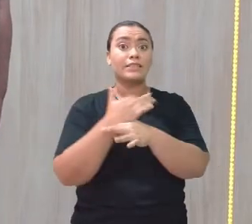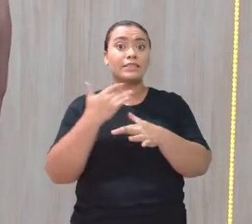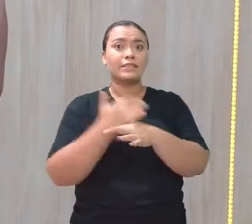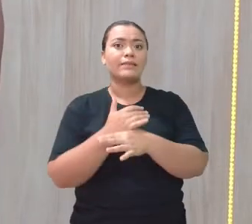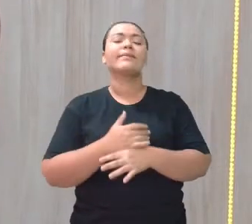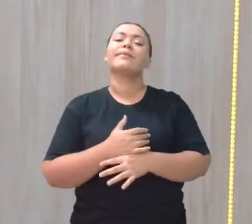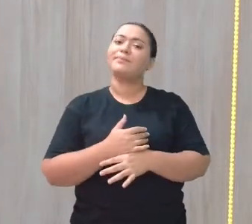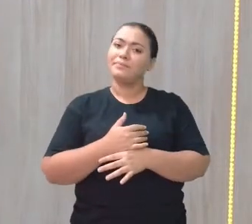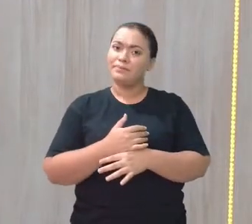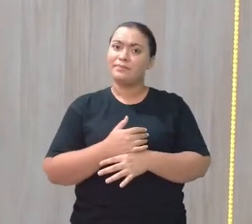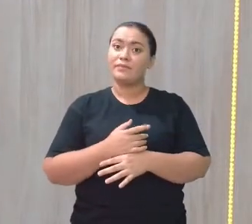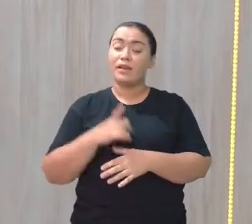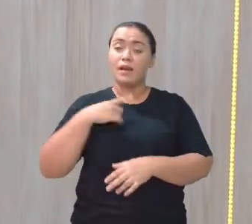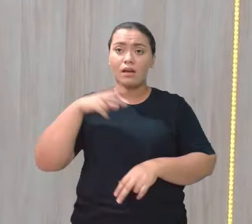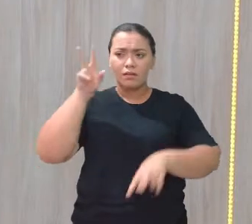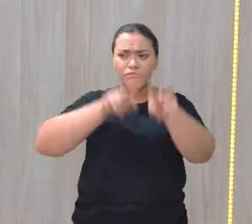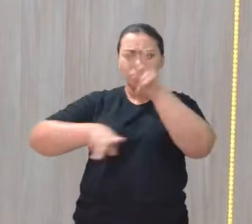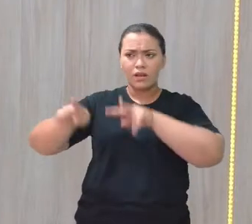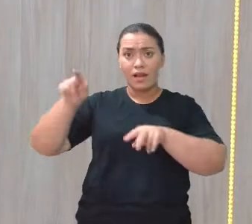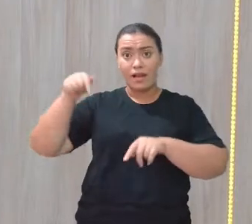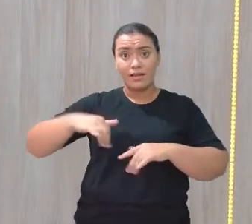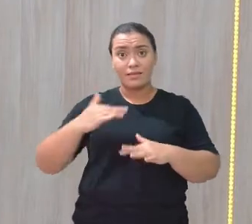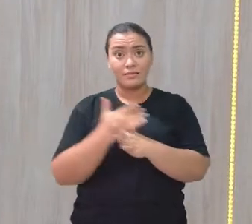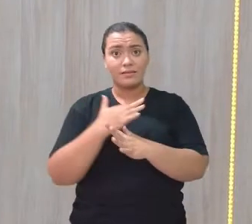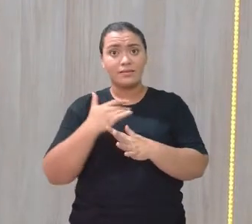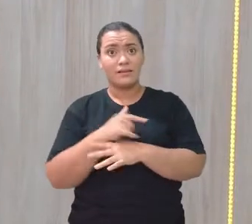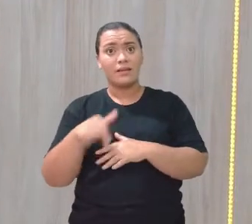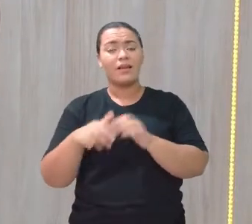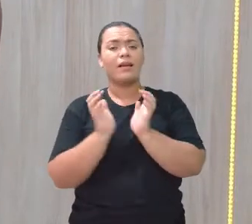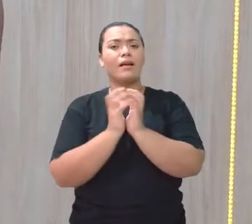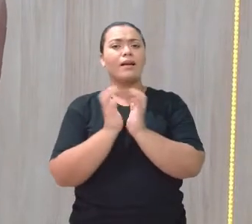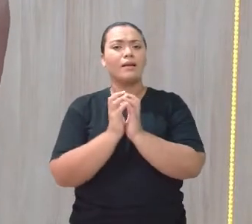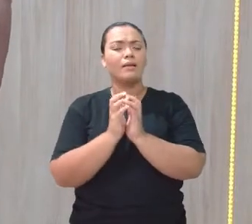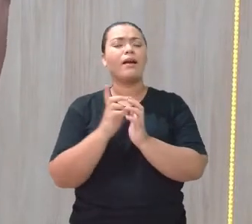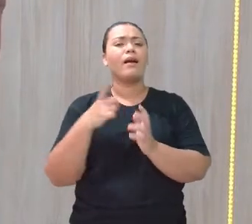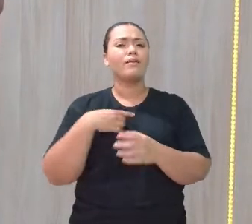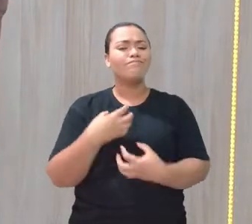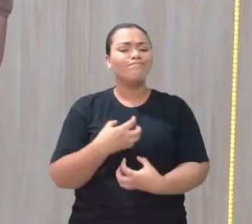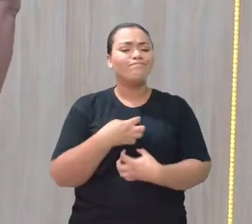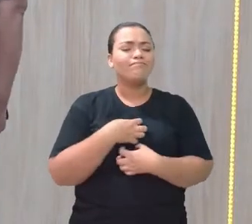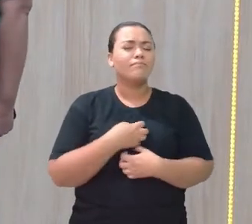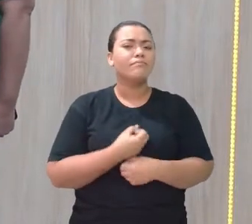né? A paisagem urbana de Recife, ela nos comove.